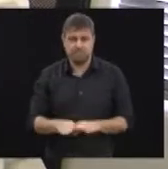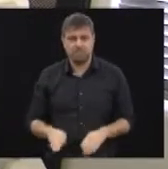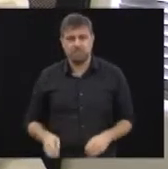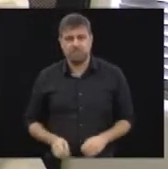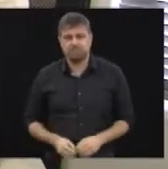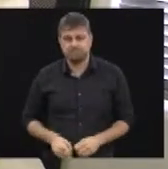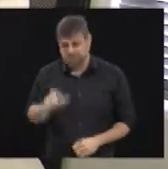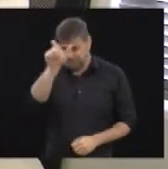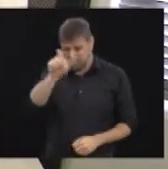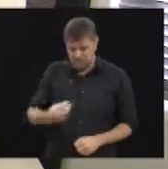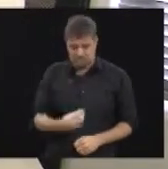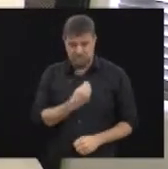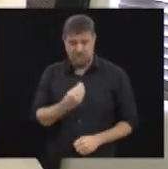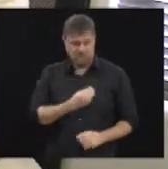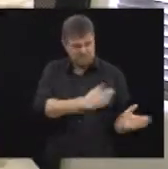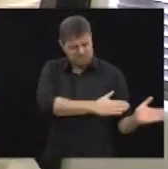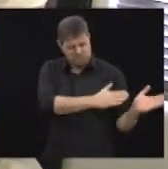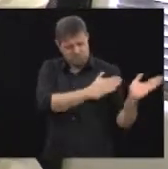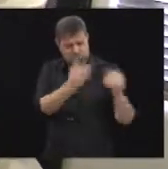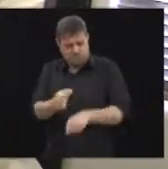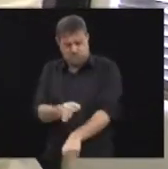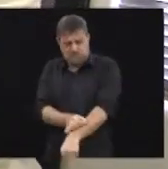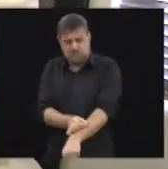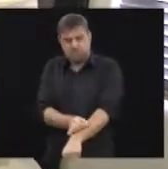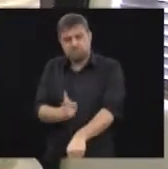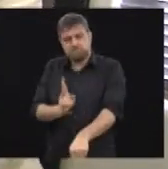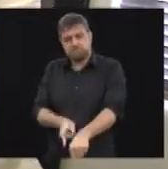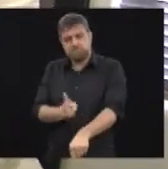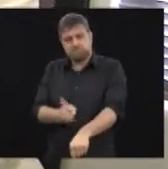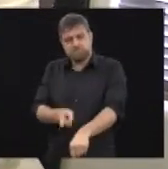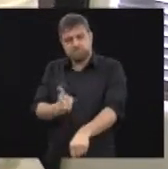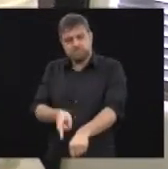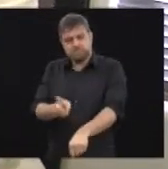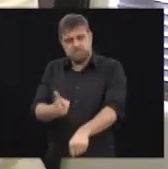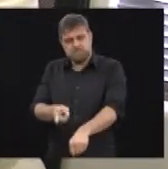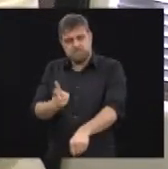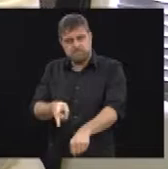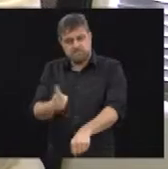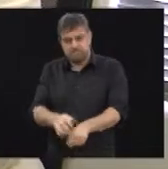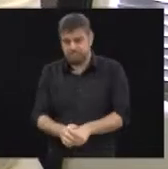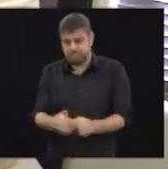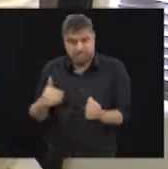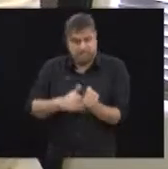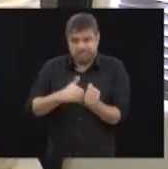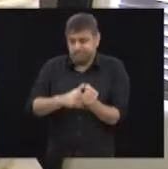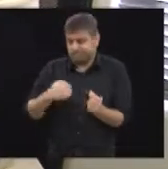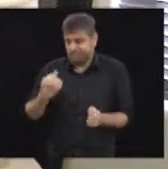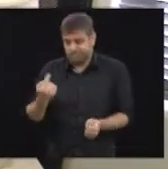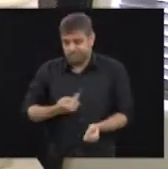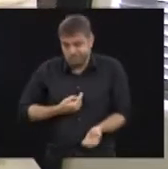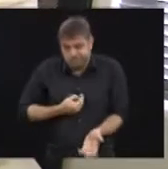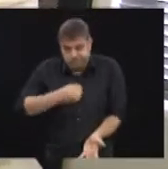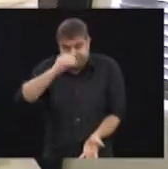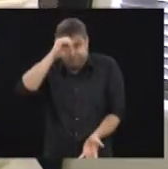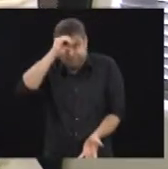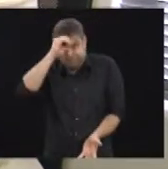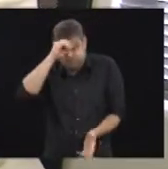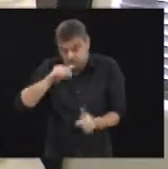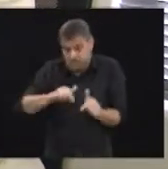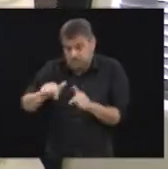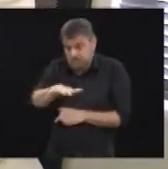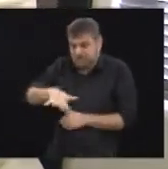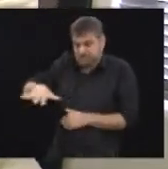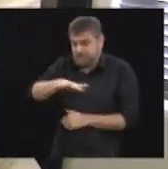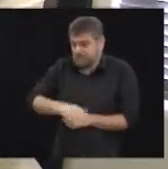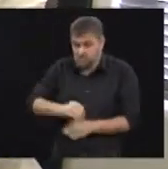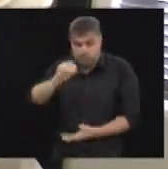que convivem a vida inteira com aquela manchinha e aquilo não evolui. Então, isso que é um mistério para a gente que trabalha